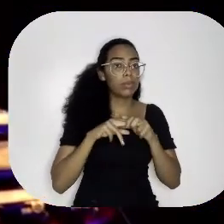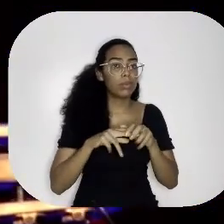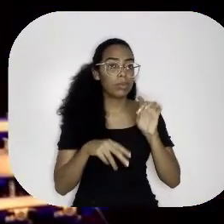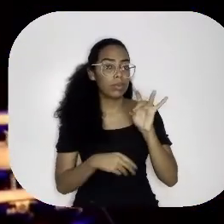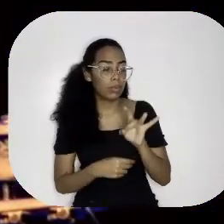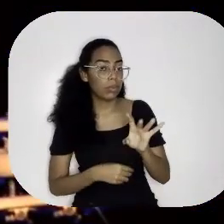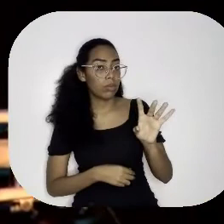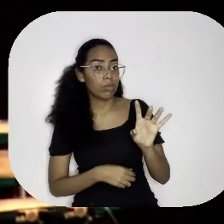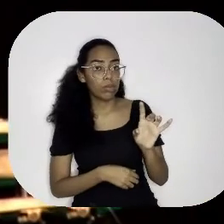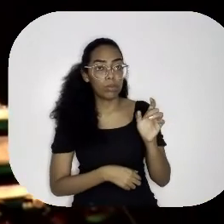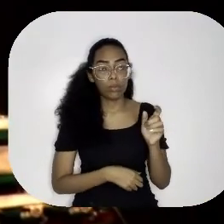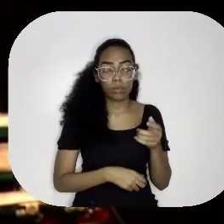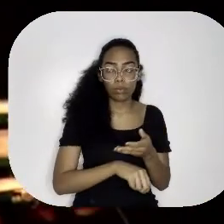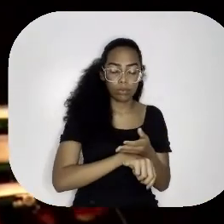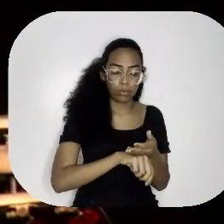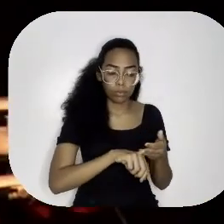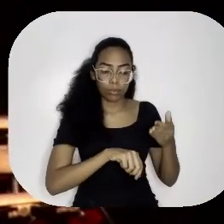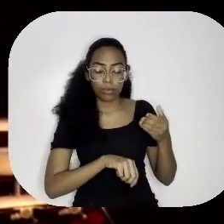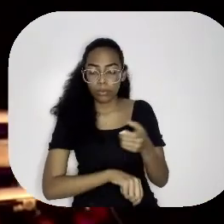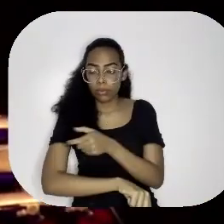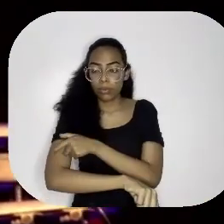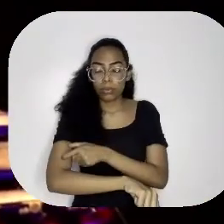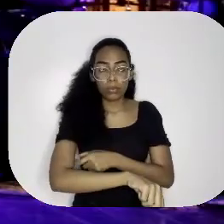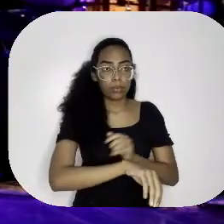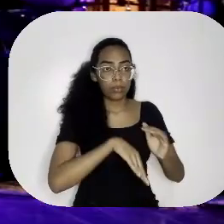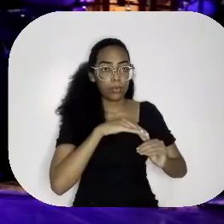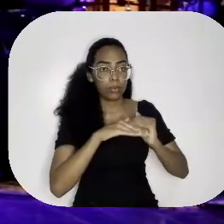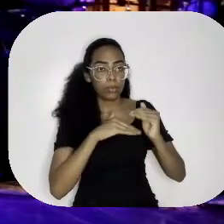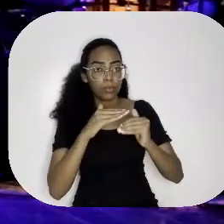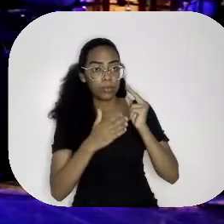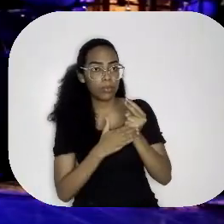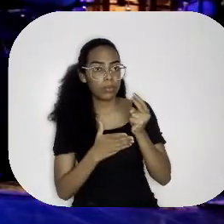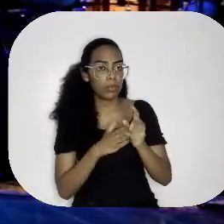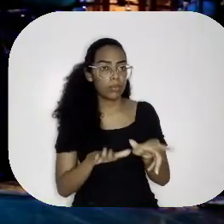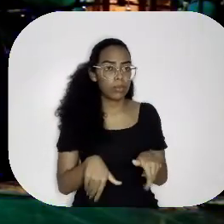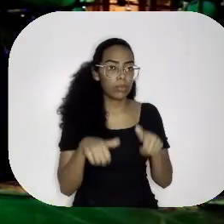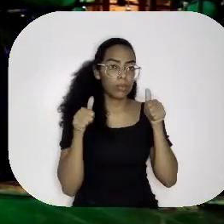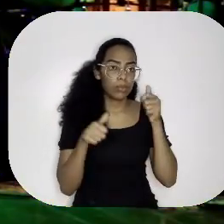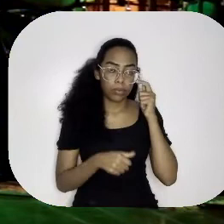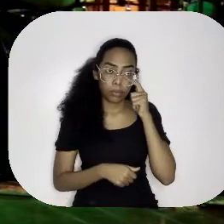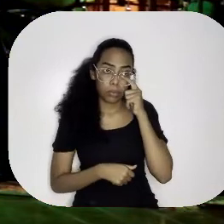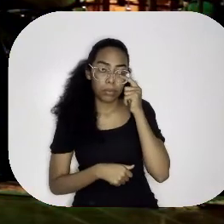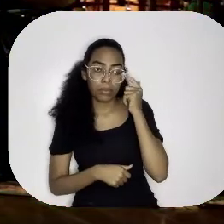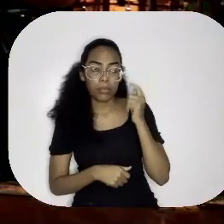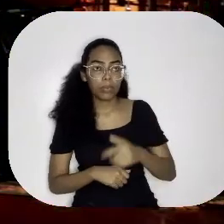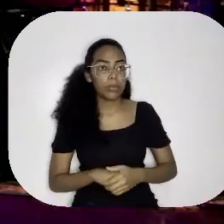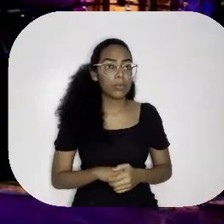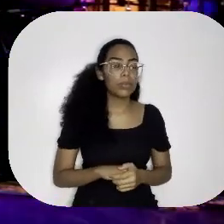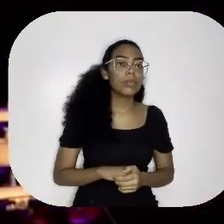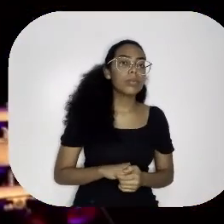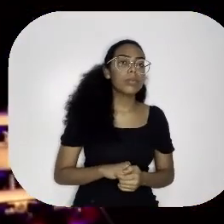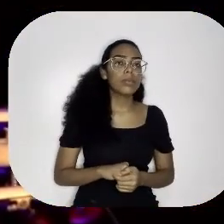Porque eu sou banto de bandeira branca pra evoluir e sempre melhorar.